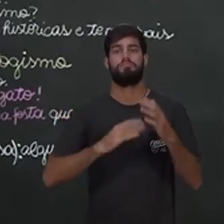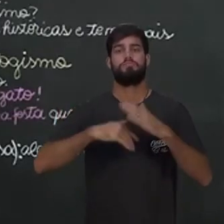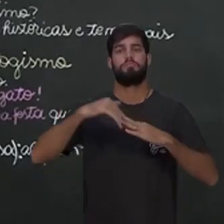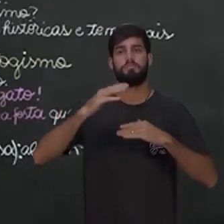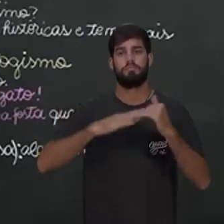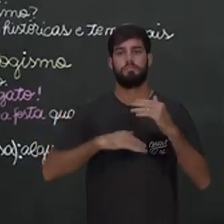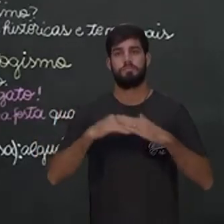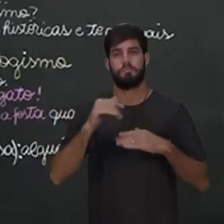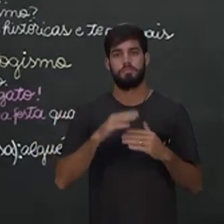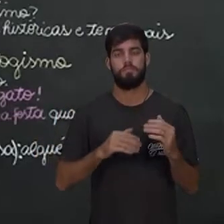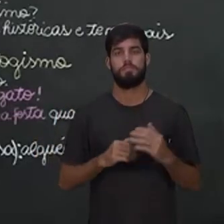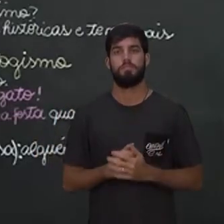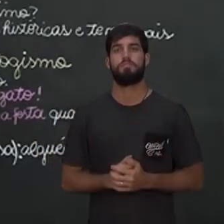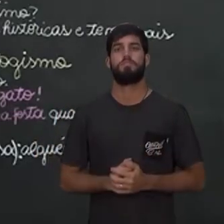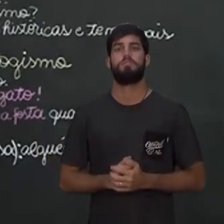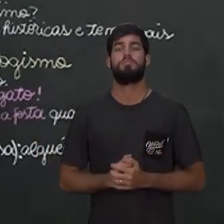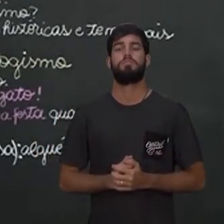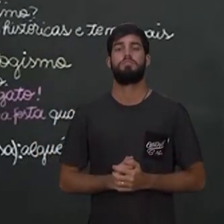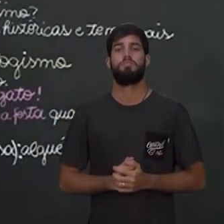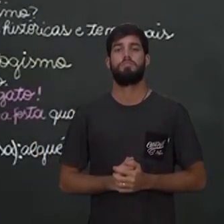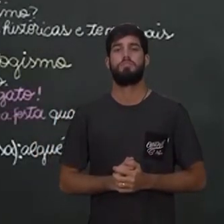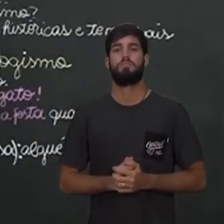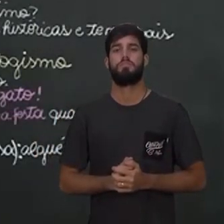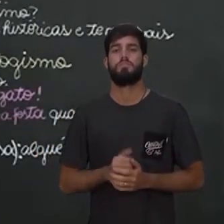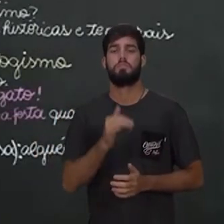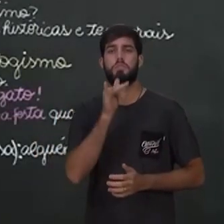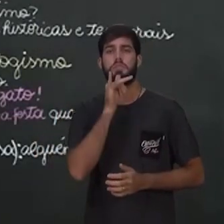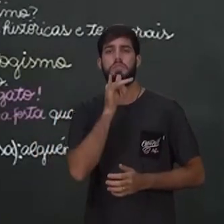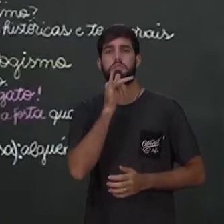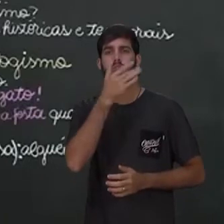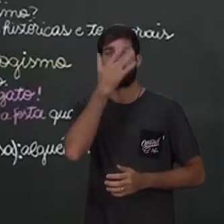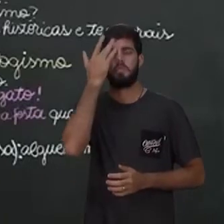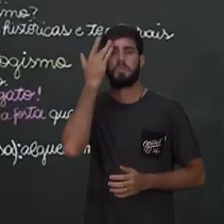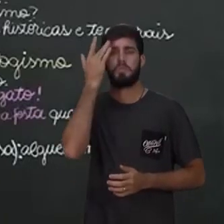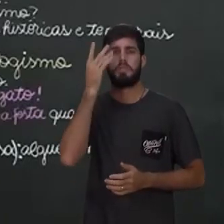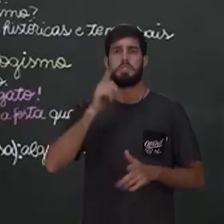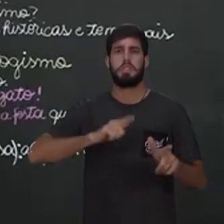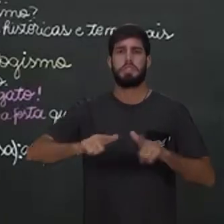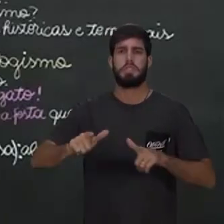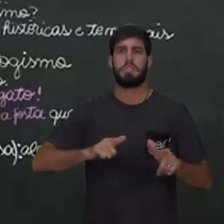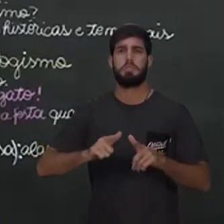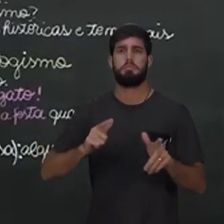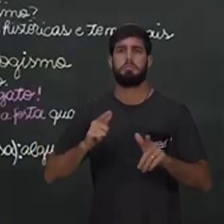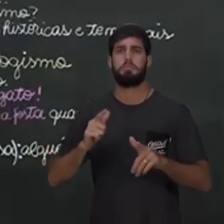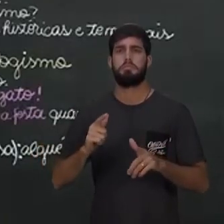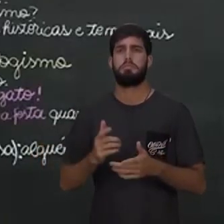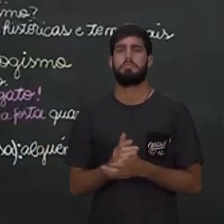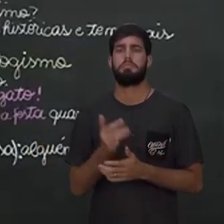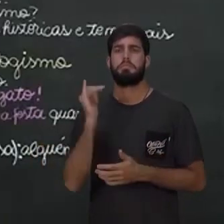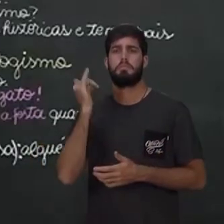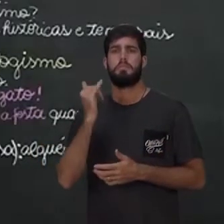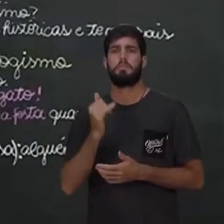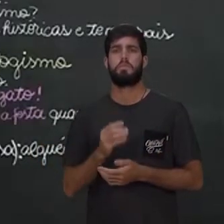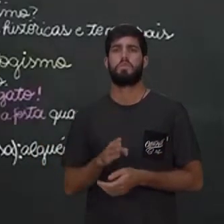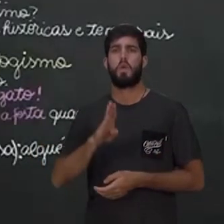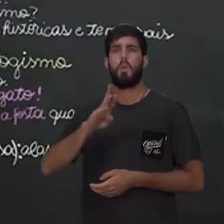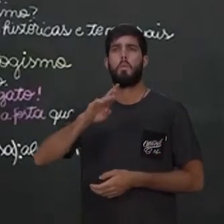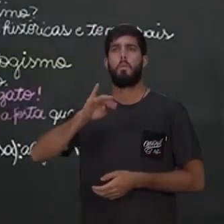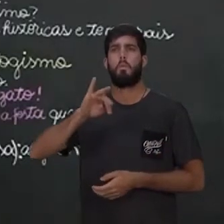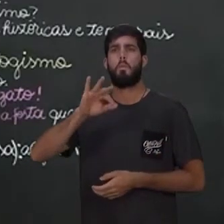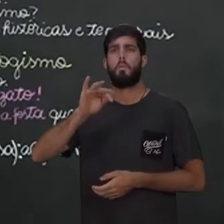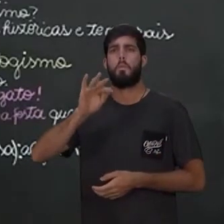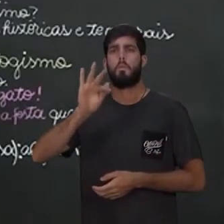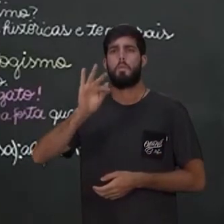de estrangeirismos na nossa comunicação. Quem trabalha com publicidade, com administração, muitas vezes recebe um briefing, que é um conjunto